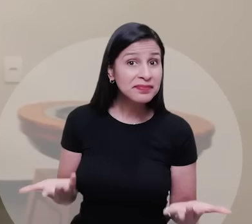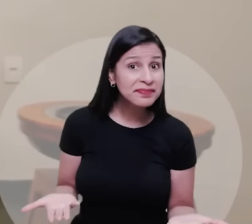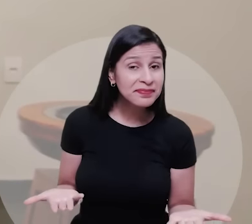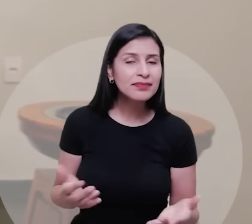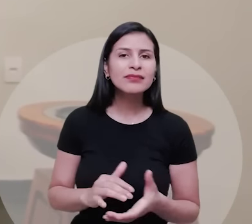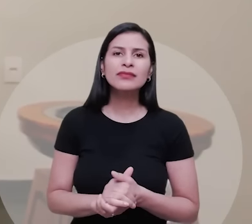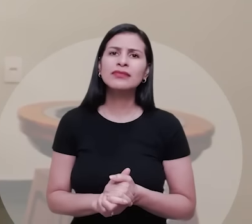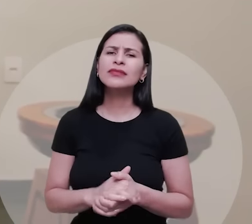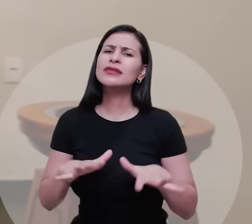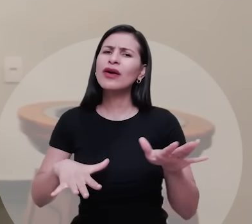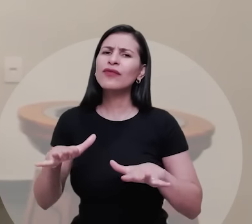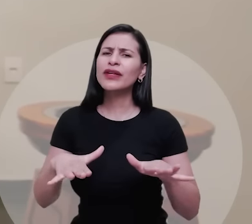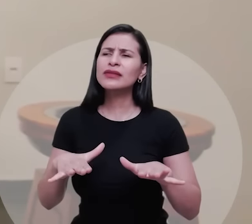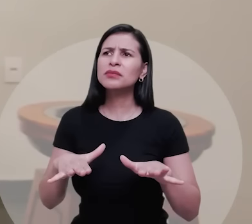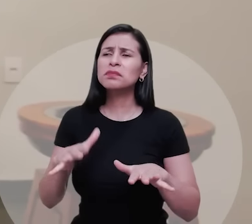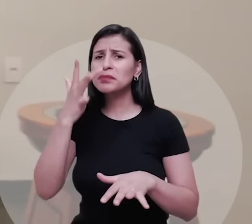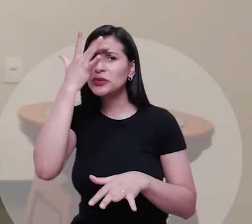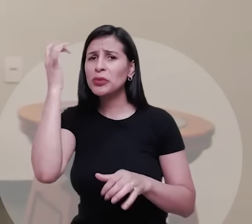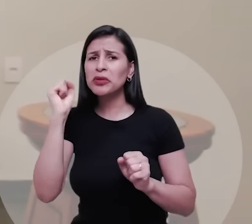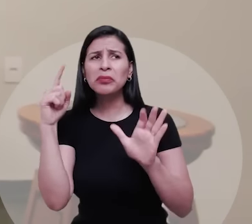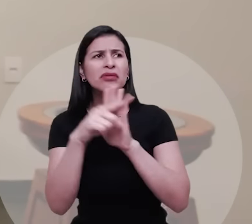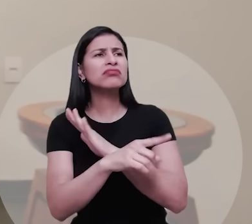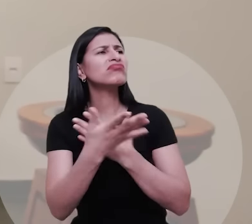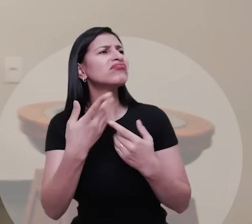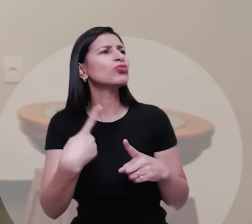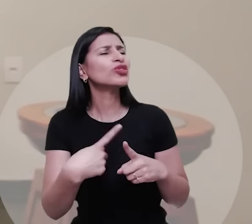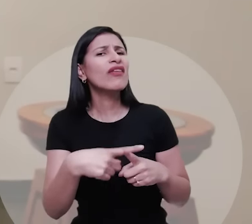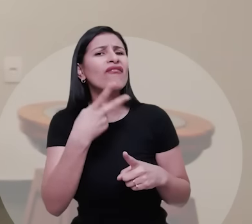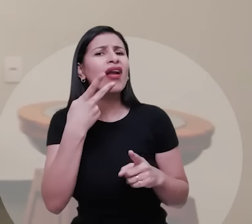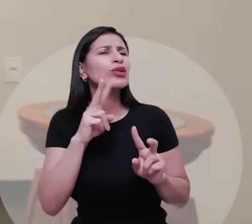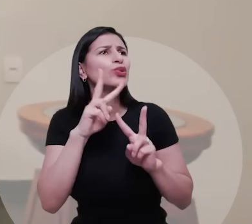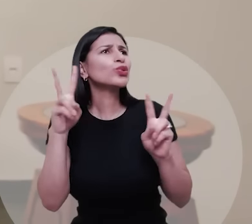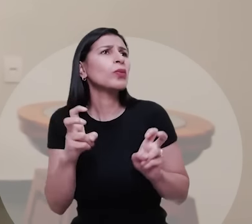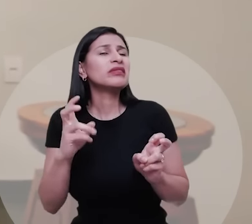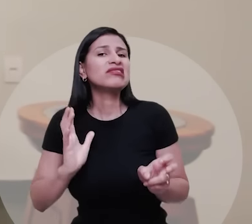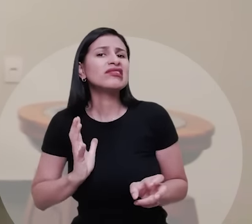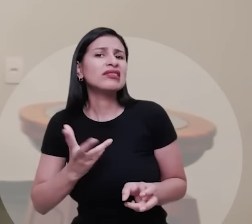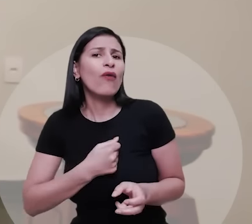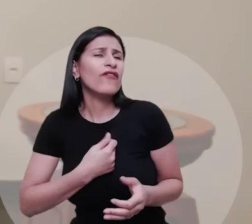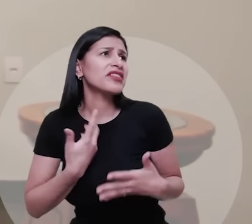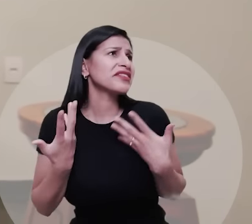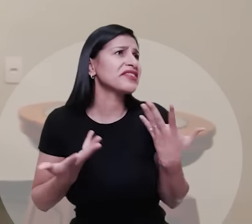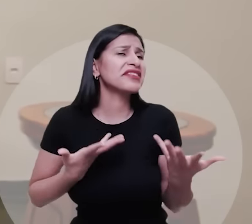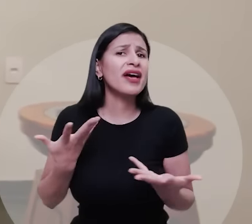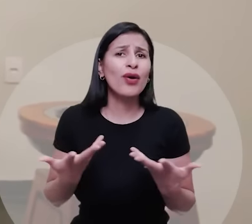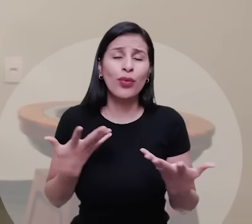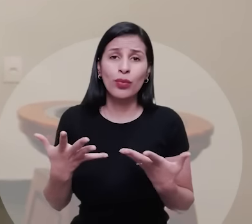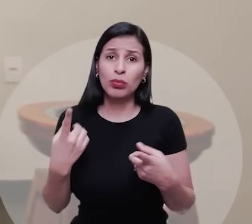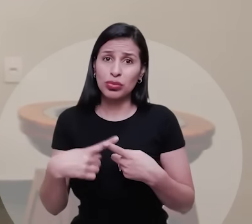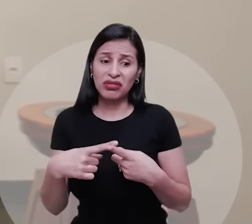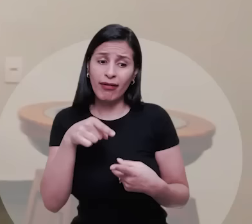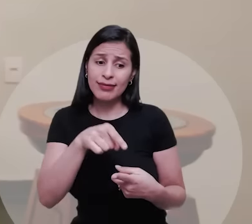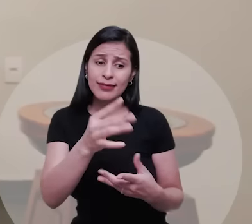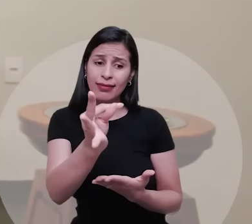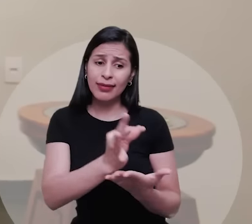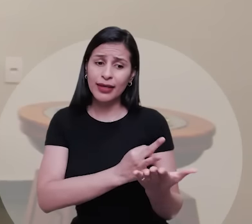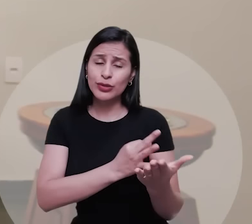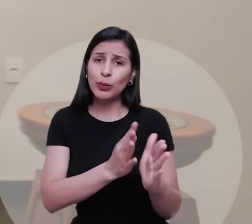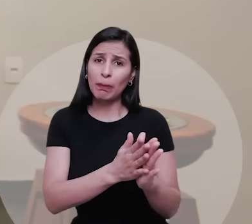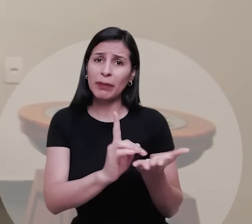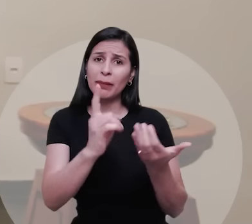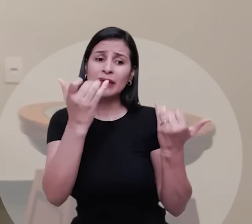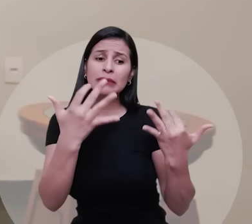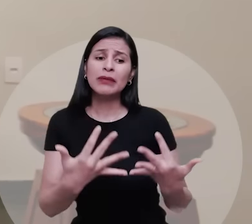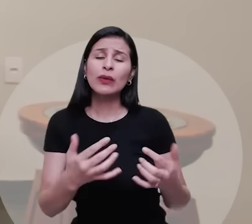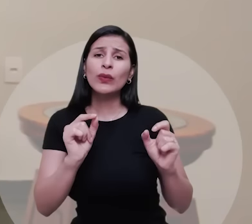por que ser salvo? Por que falar de salvação se o texto ele está dizendo e falando sobre